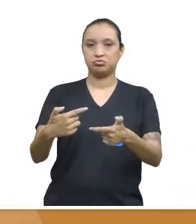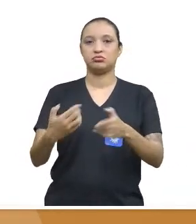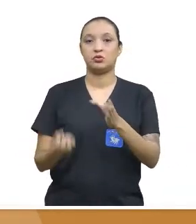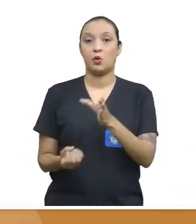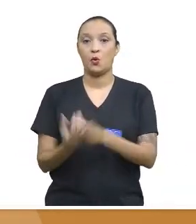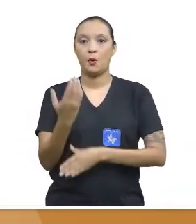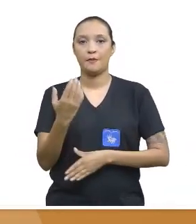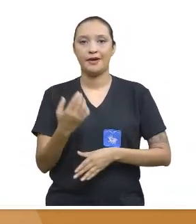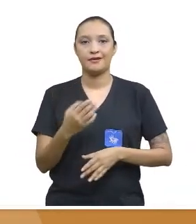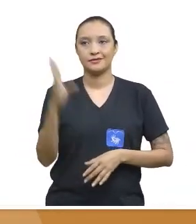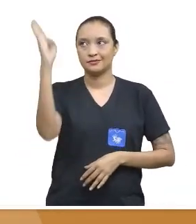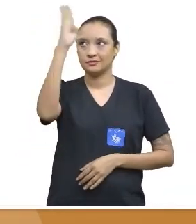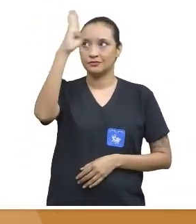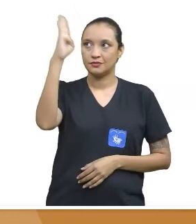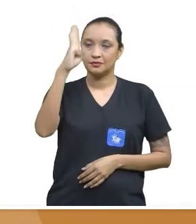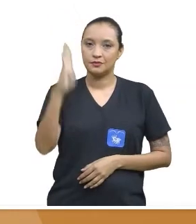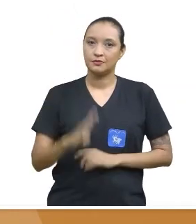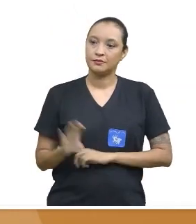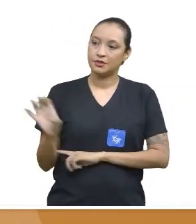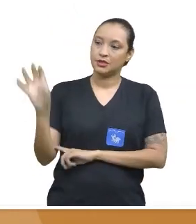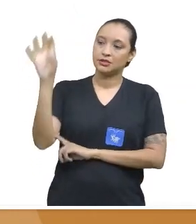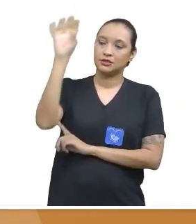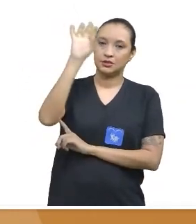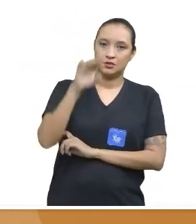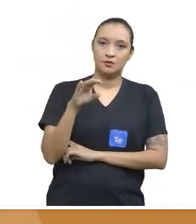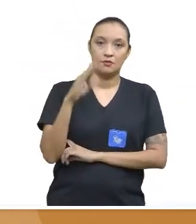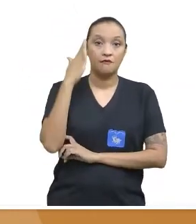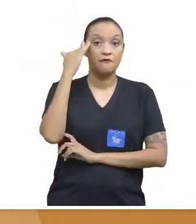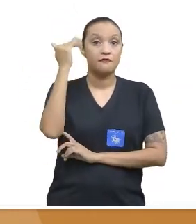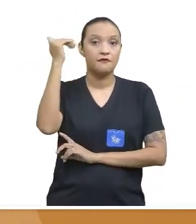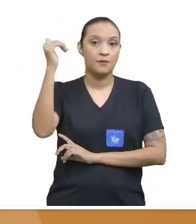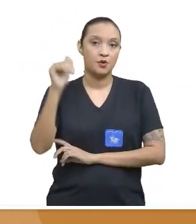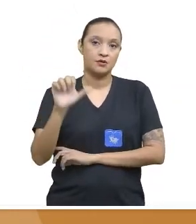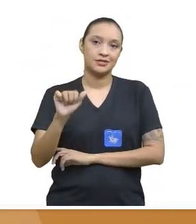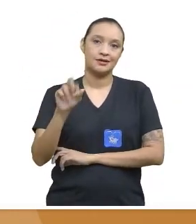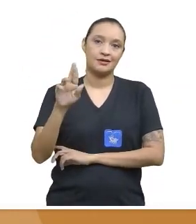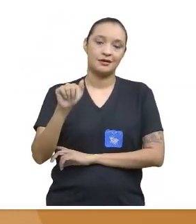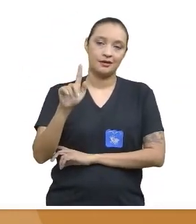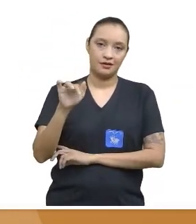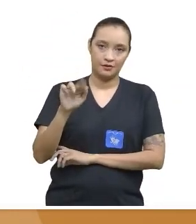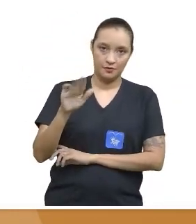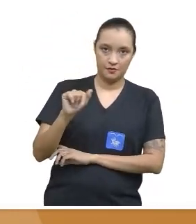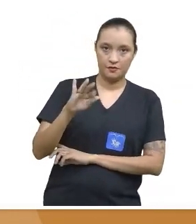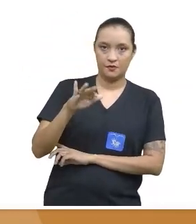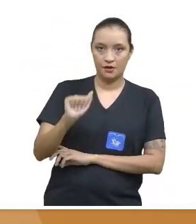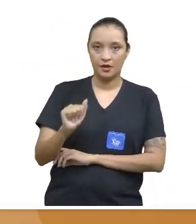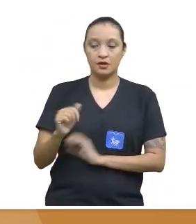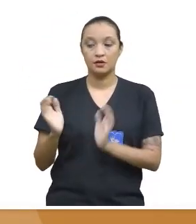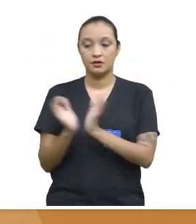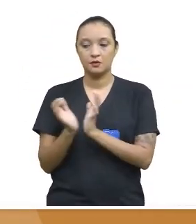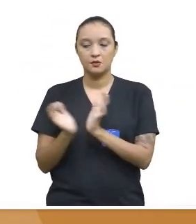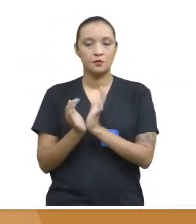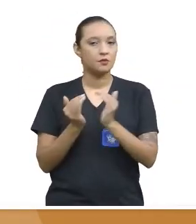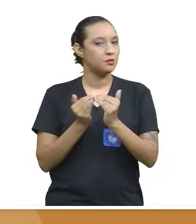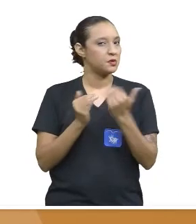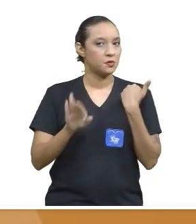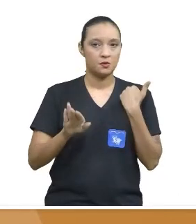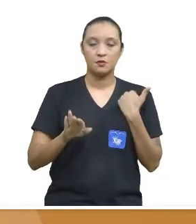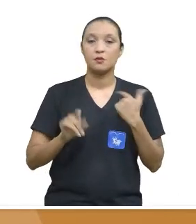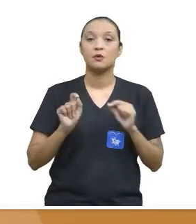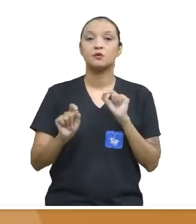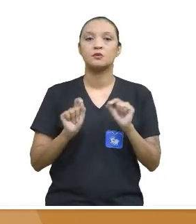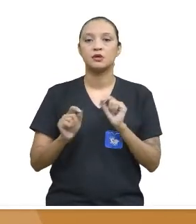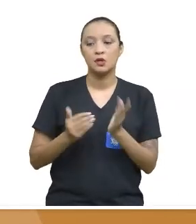interior do Brasil, uma das mais famosas do Araguaia, que é quando um grupo desses militares que não concordam com essa ditadura, começam